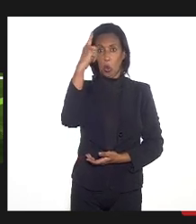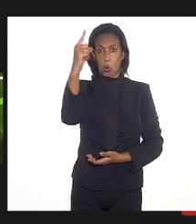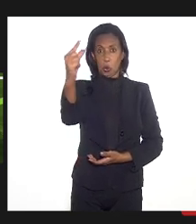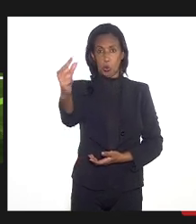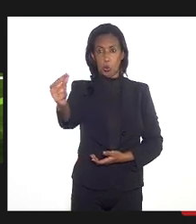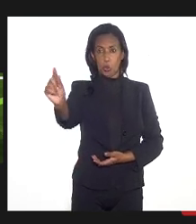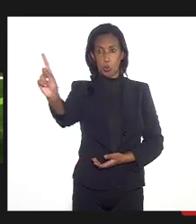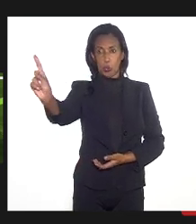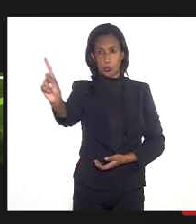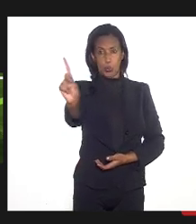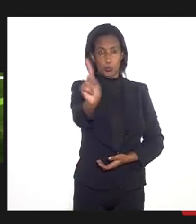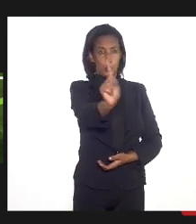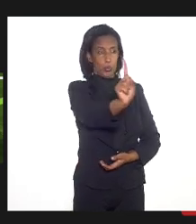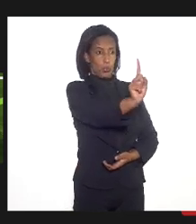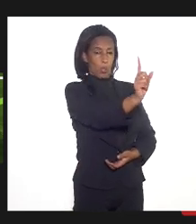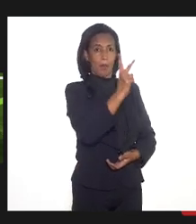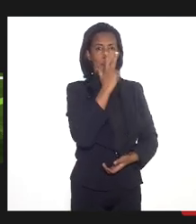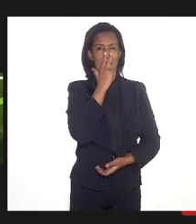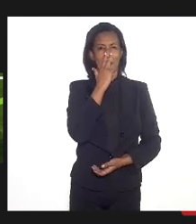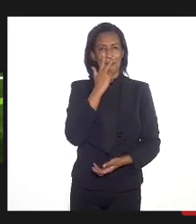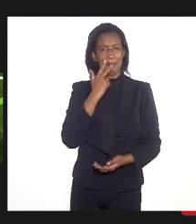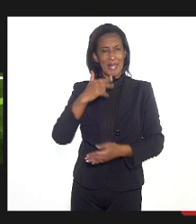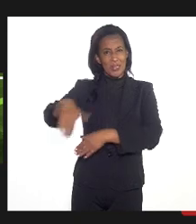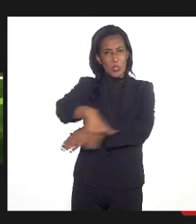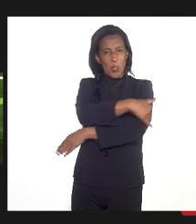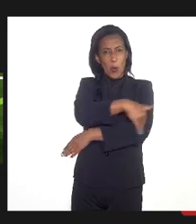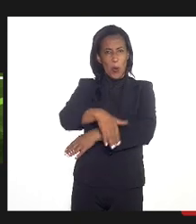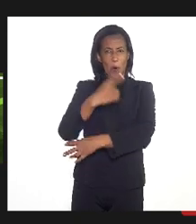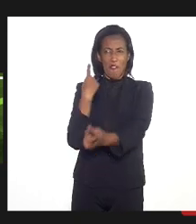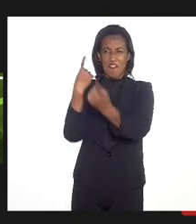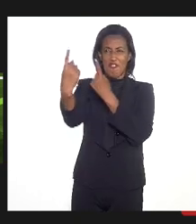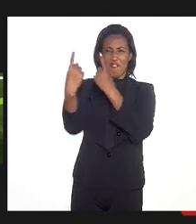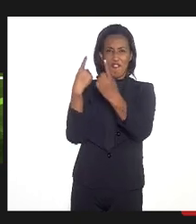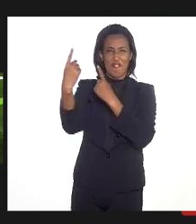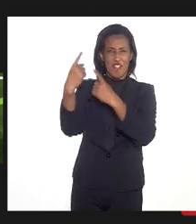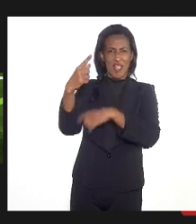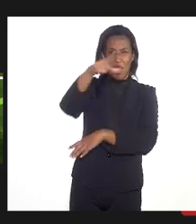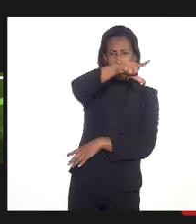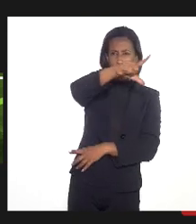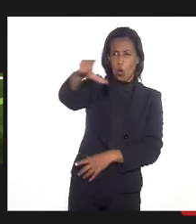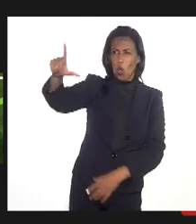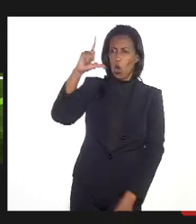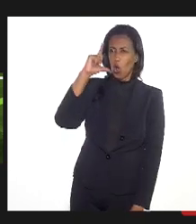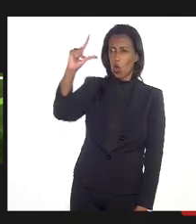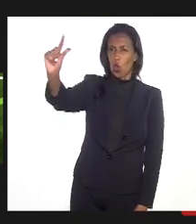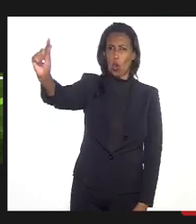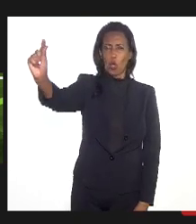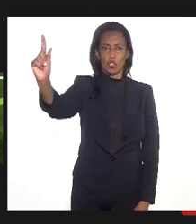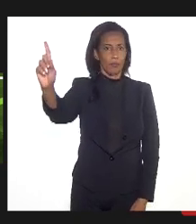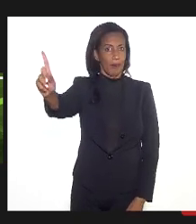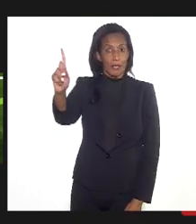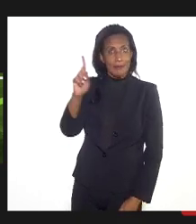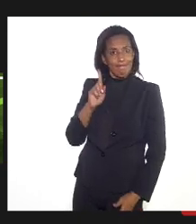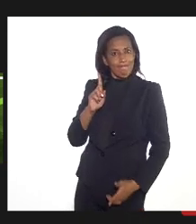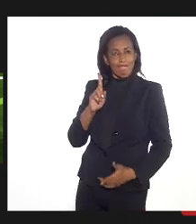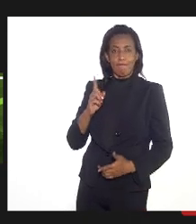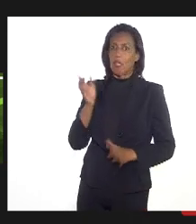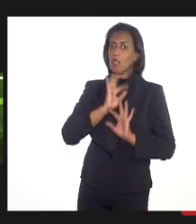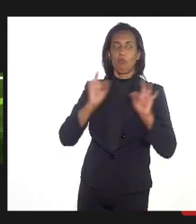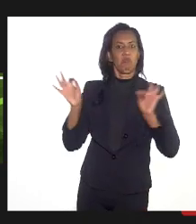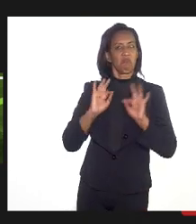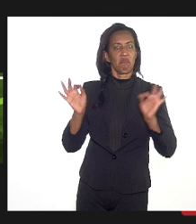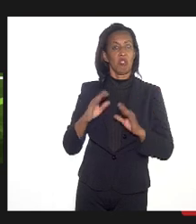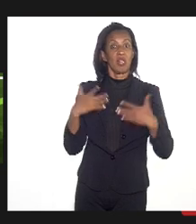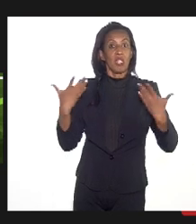É igual tem a via, a estrada, passa para a estrada, mas não chega no quilombo. Então, eu acho que essa parte, a gente,